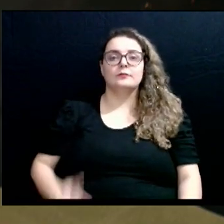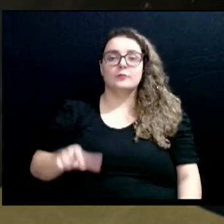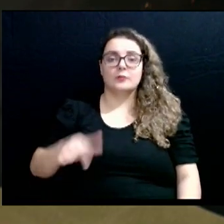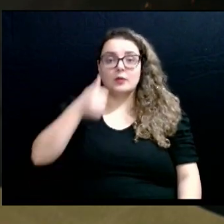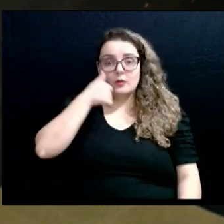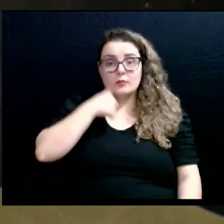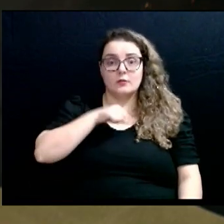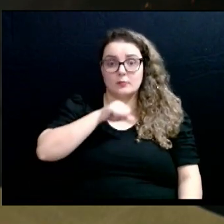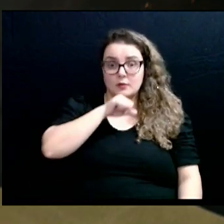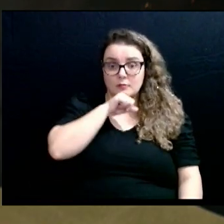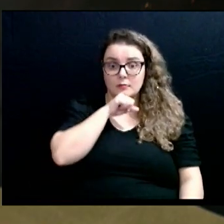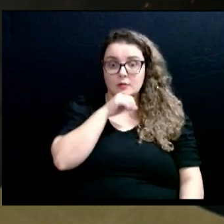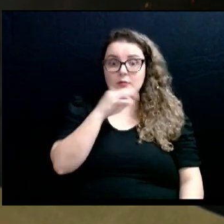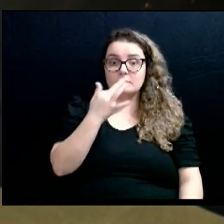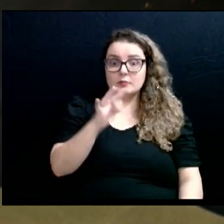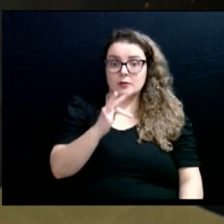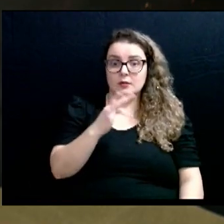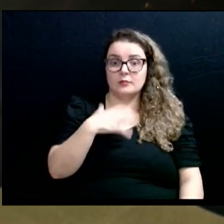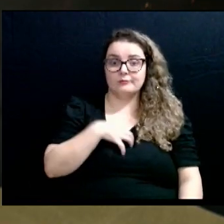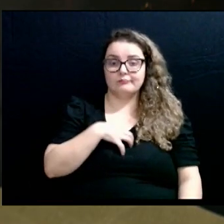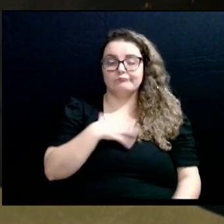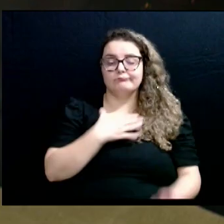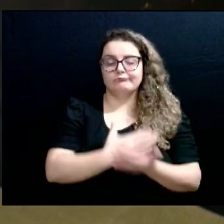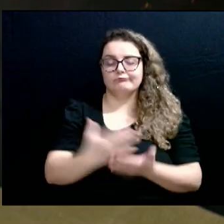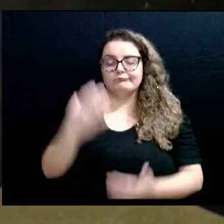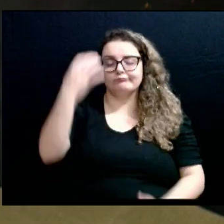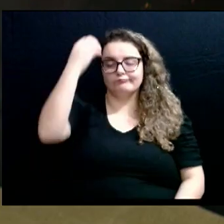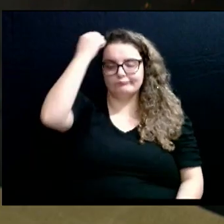comecei a sentir culpa por não estar por